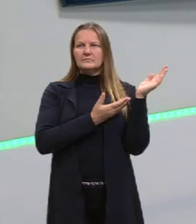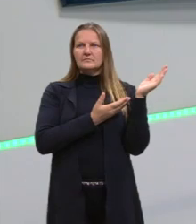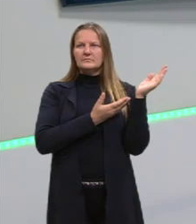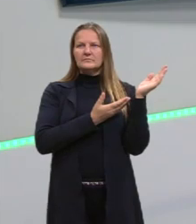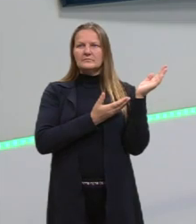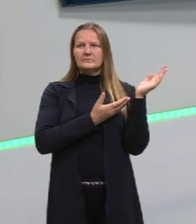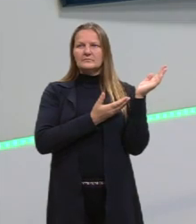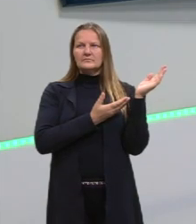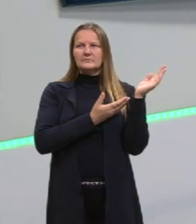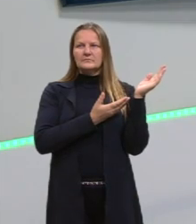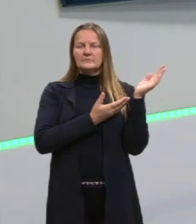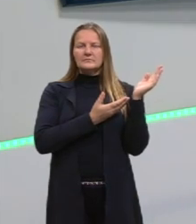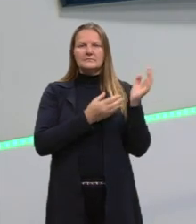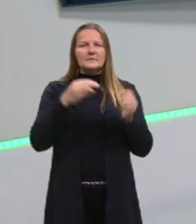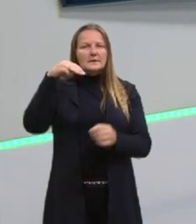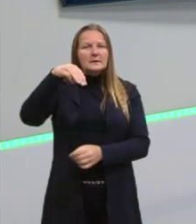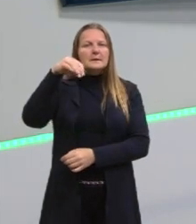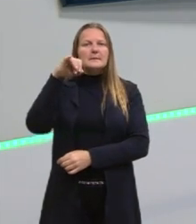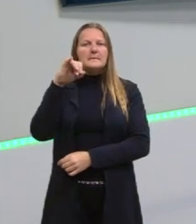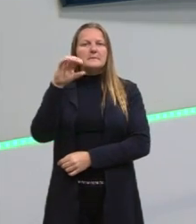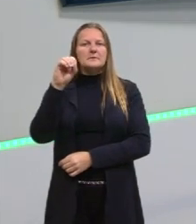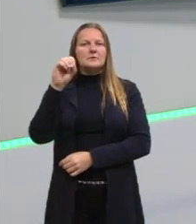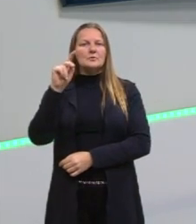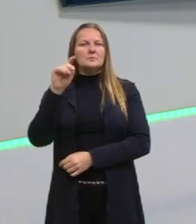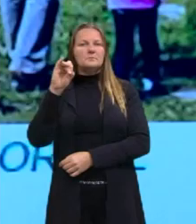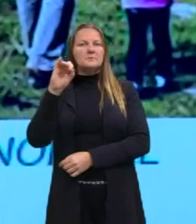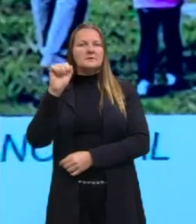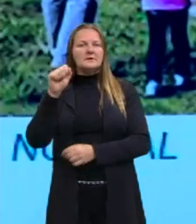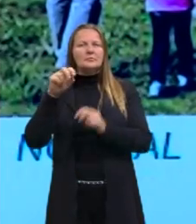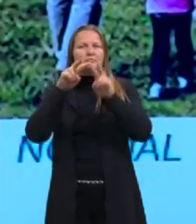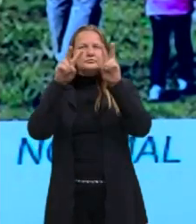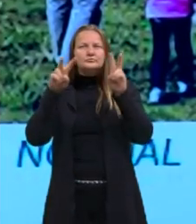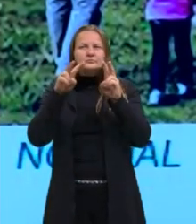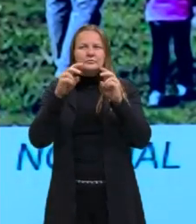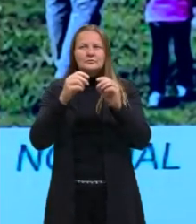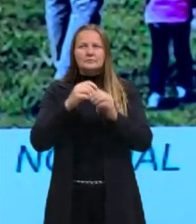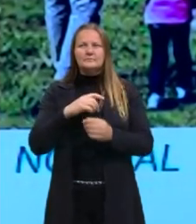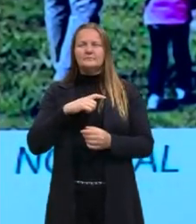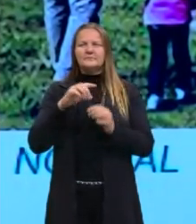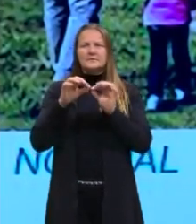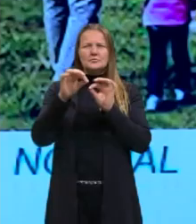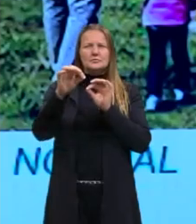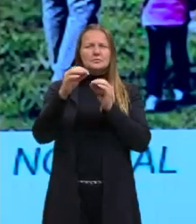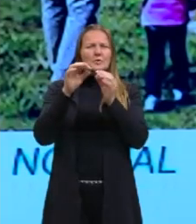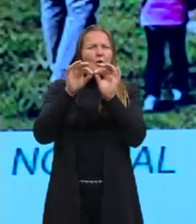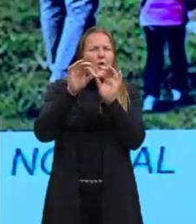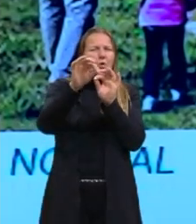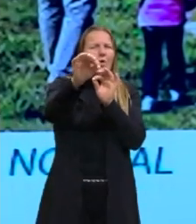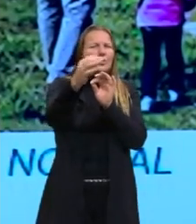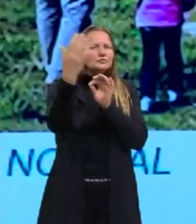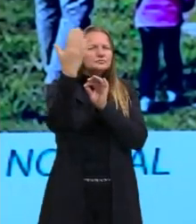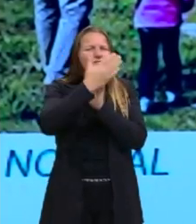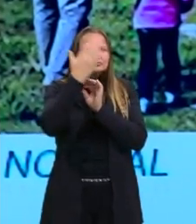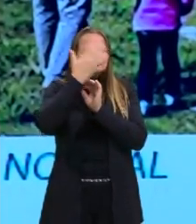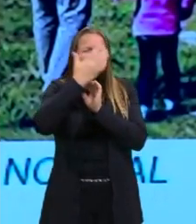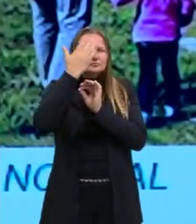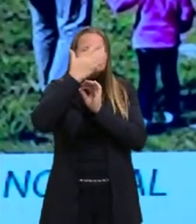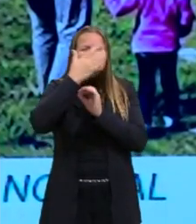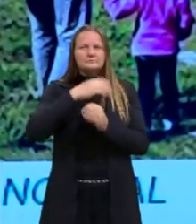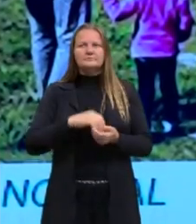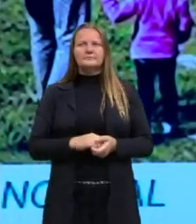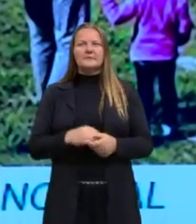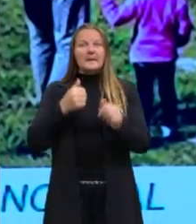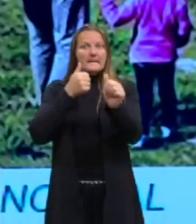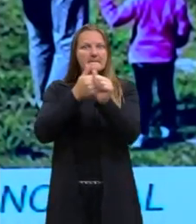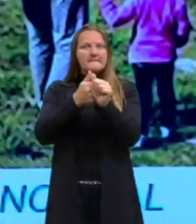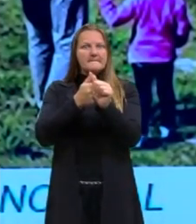isso para conseguir visualizar melhor então a miopia né para longe então a gente não vai enxergar tão bem certo seria a visão então